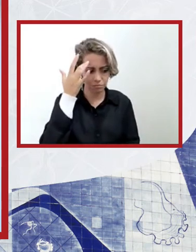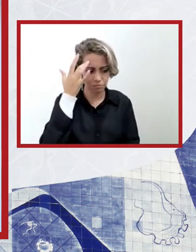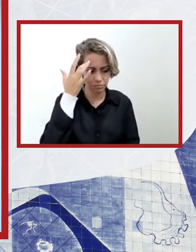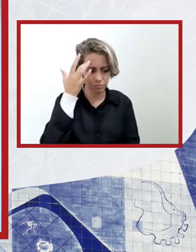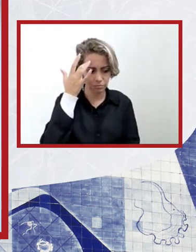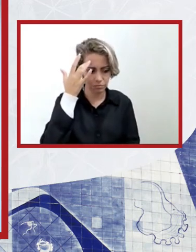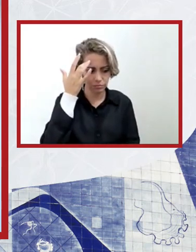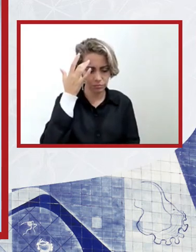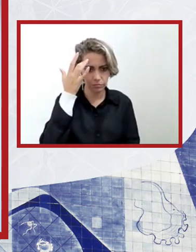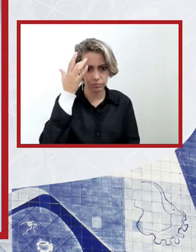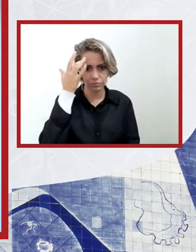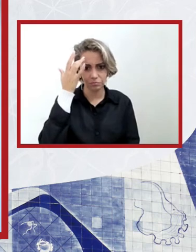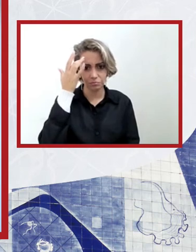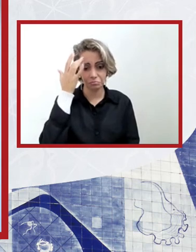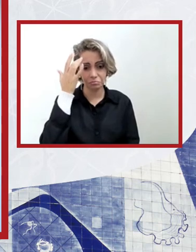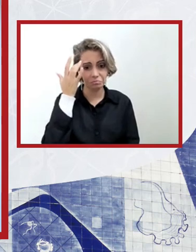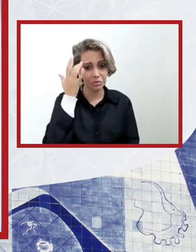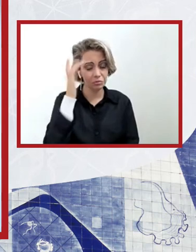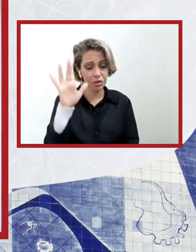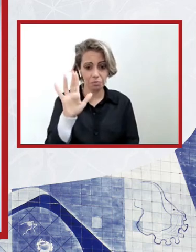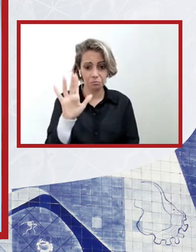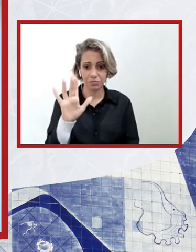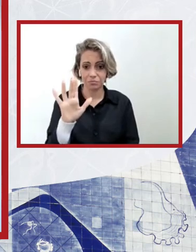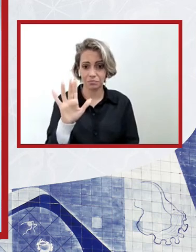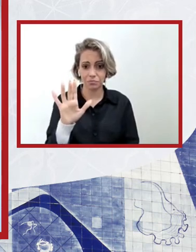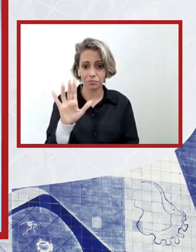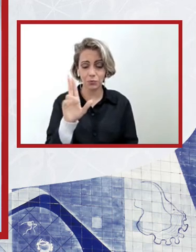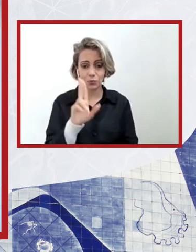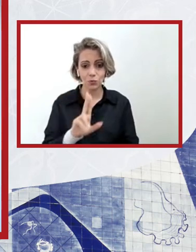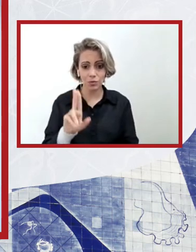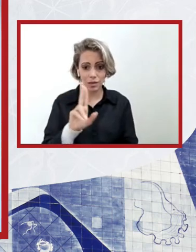pelo fato de não saber utilizar